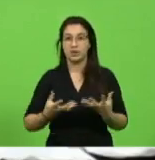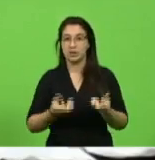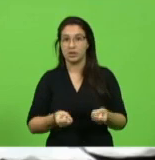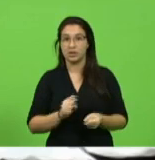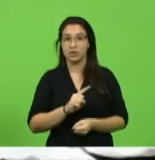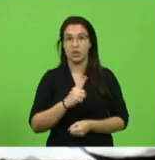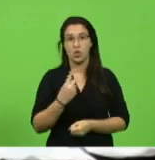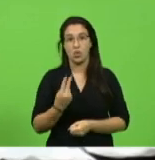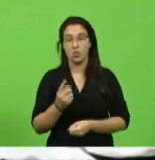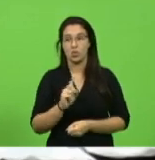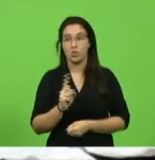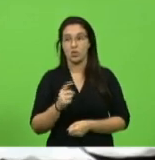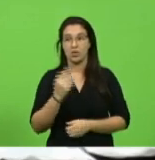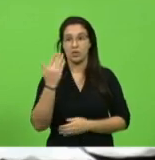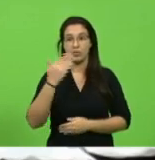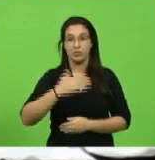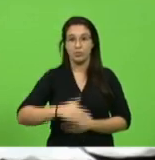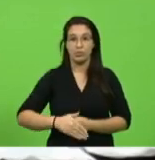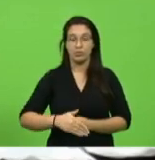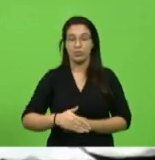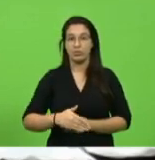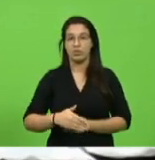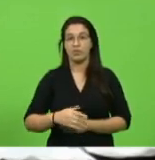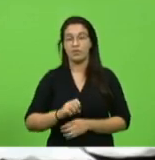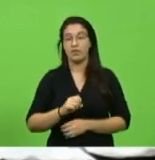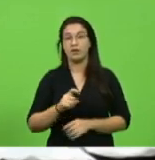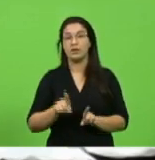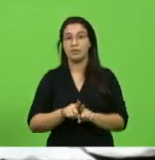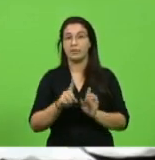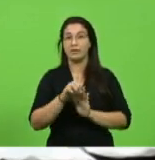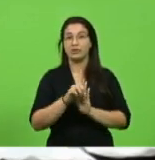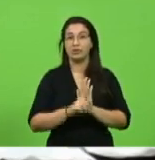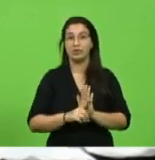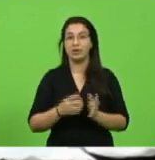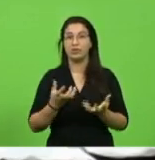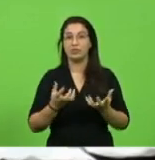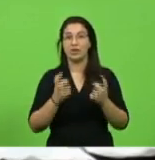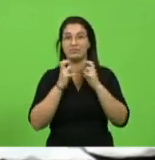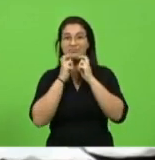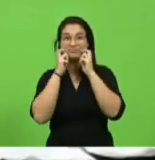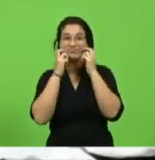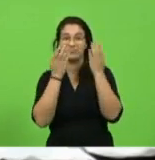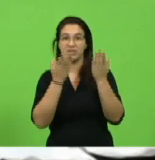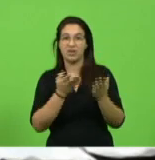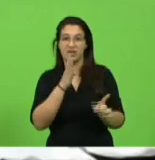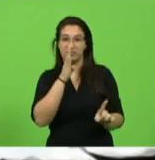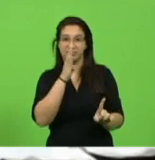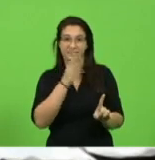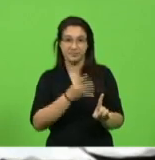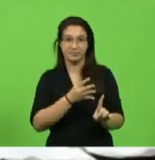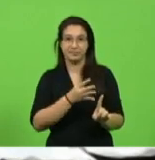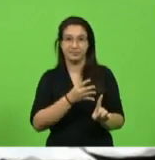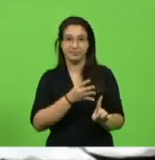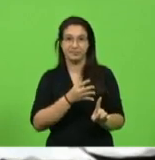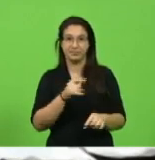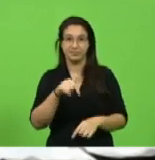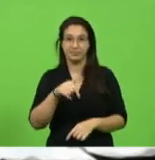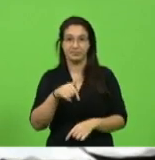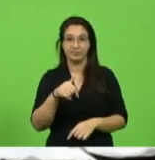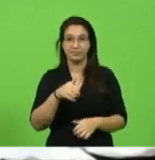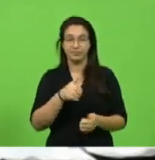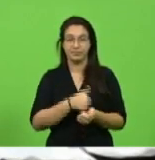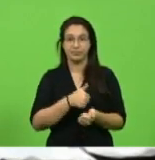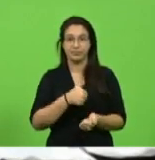e afirmava o suposto direito de constranger o denunciado à inquirição por esse tribunal.